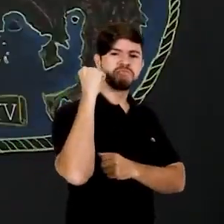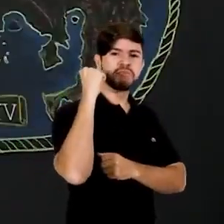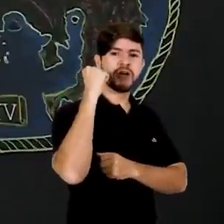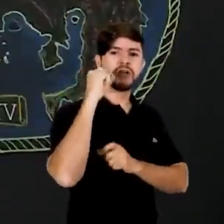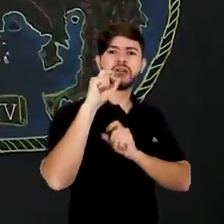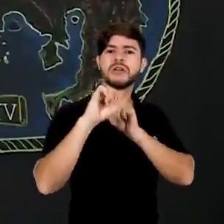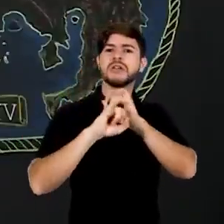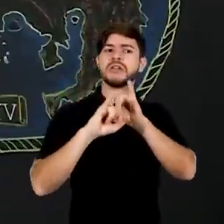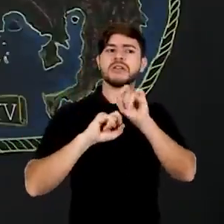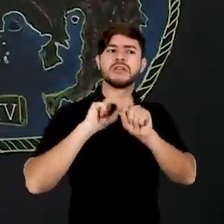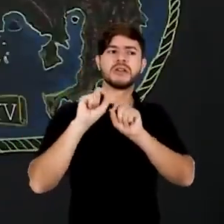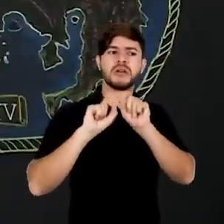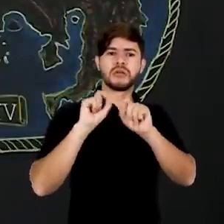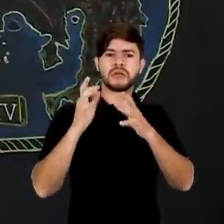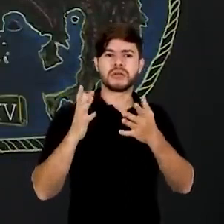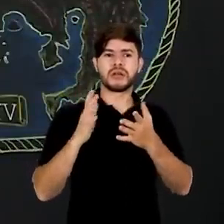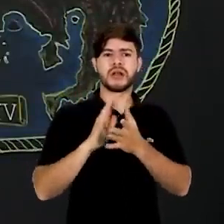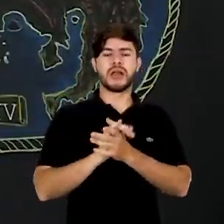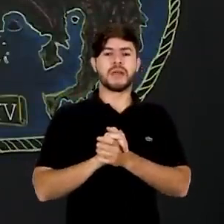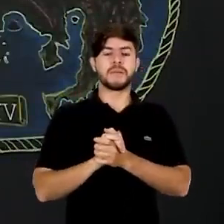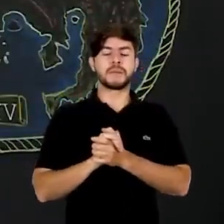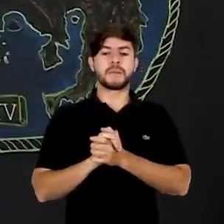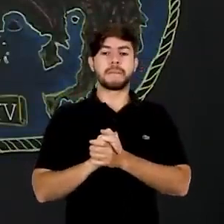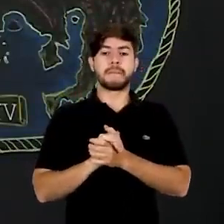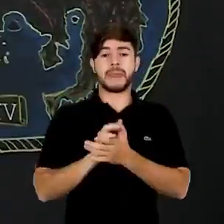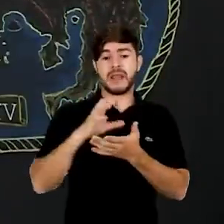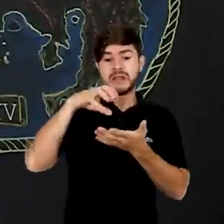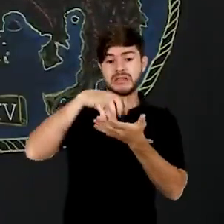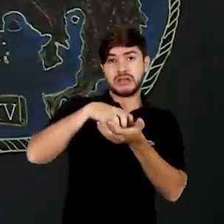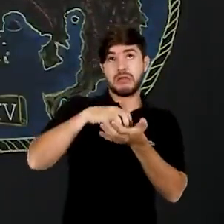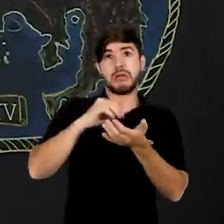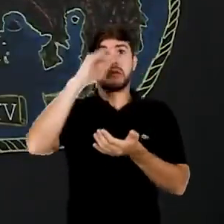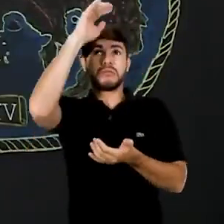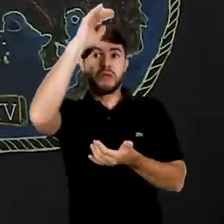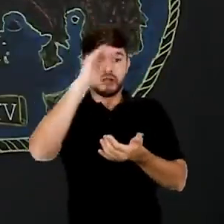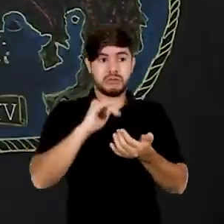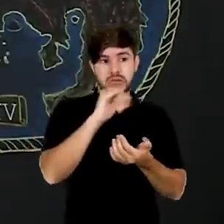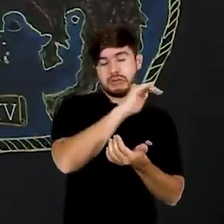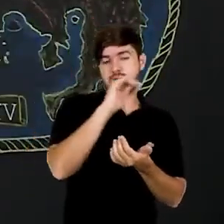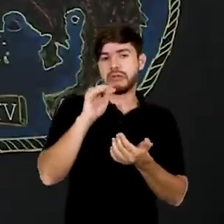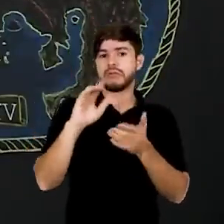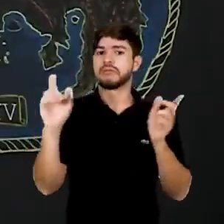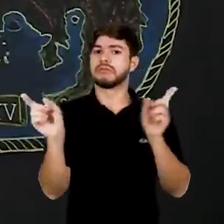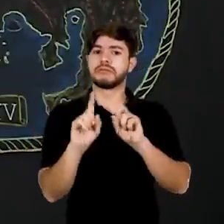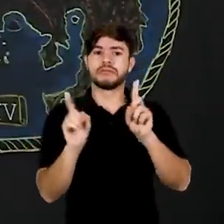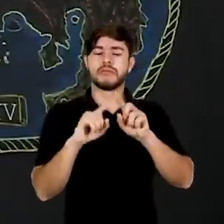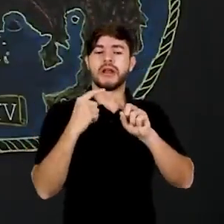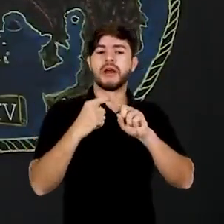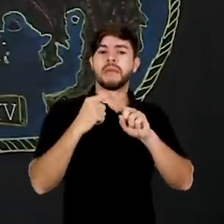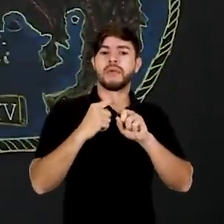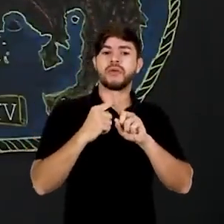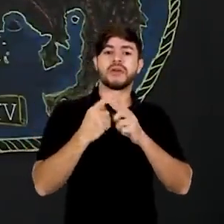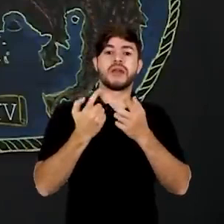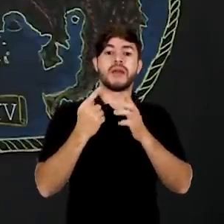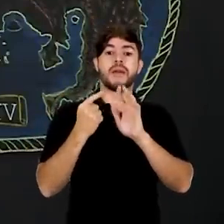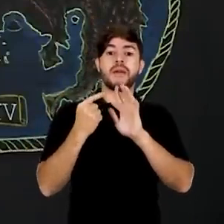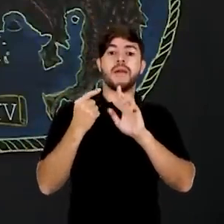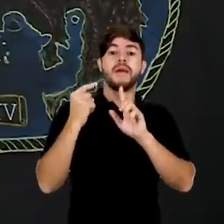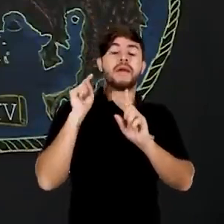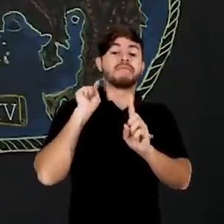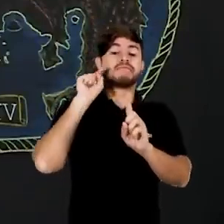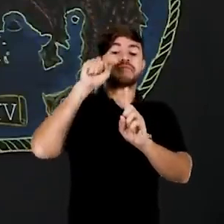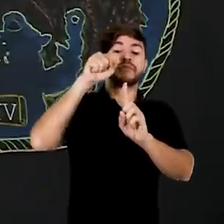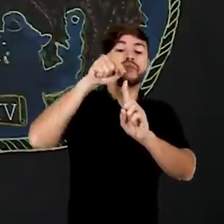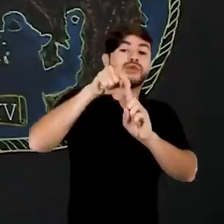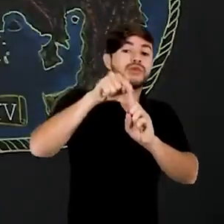né? Então a Europa não é em cima ou embaixo ou no meio. Isso aconteceu porque, por razões políticas, de afirmação